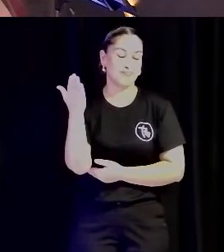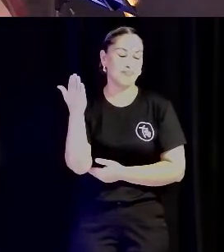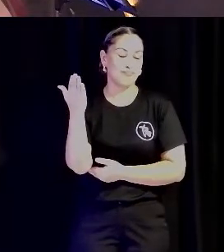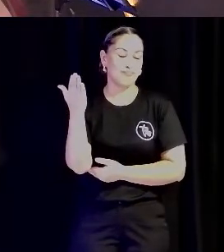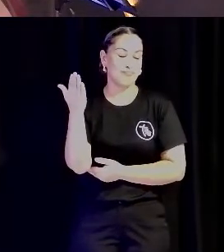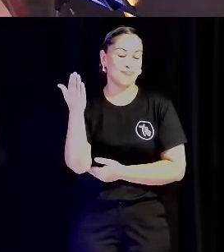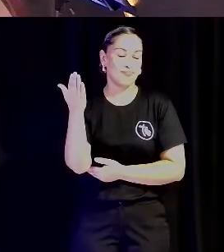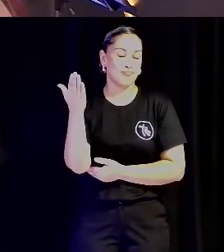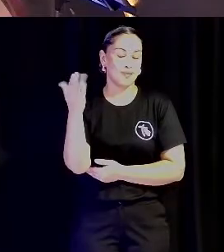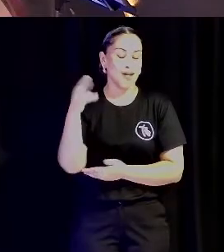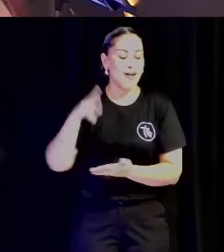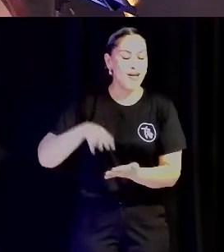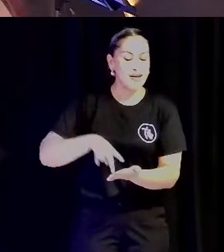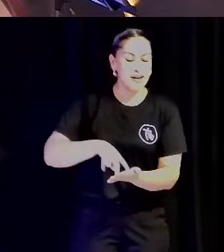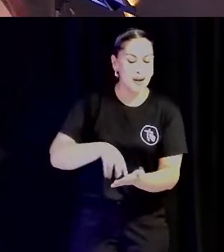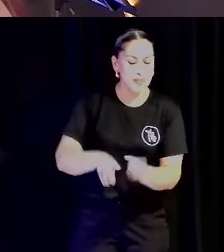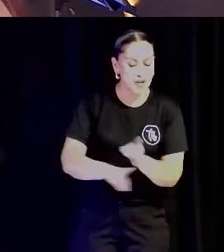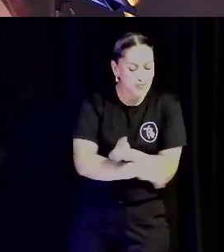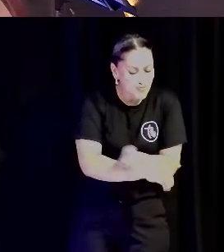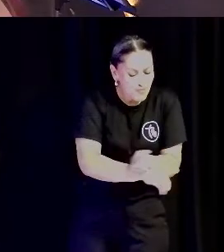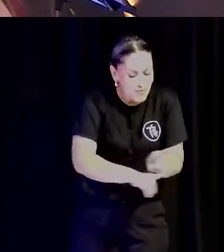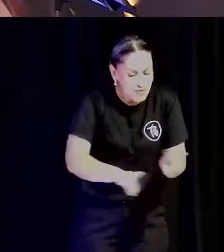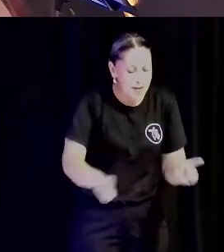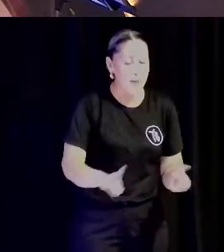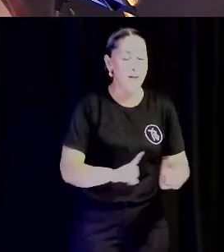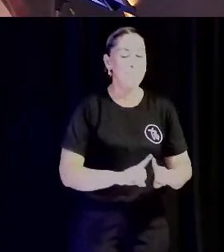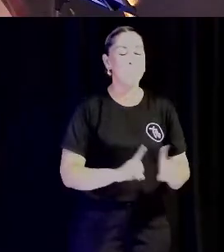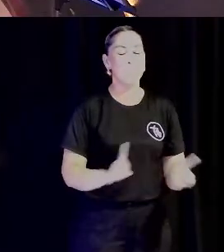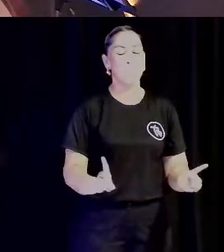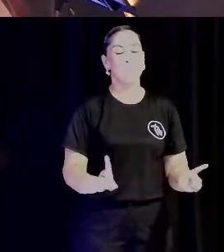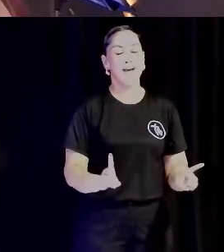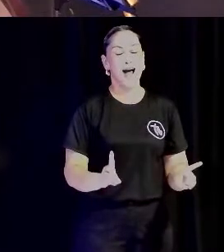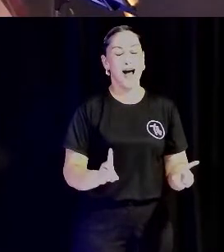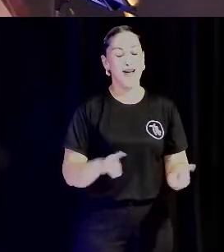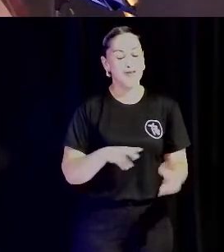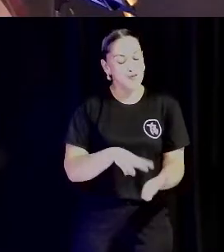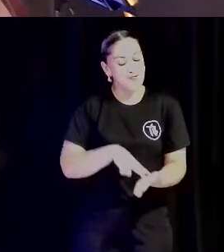caminham no deserto e são sustentados por Ele.